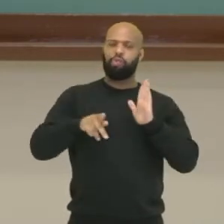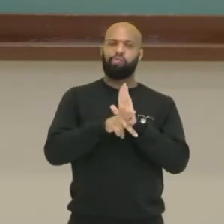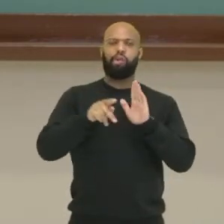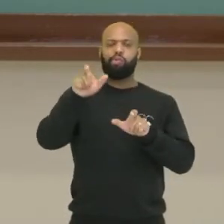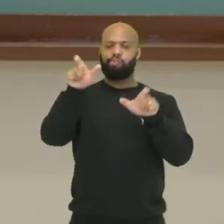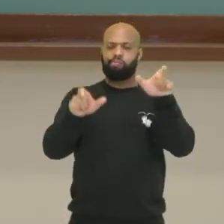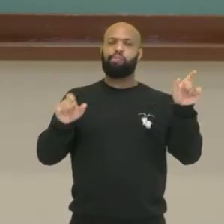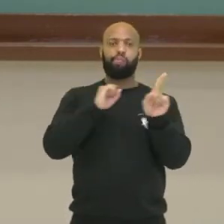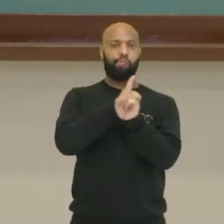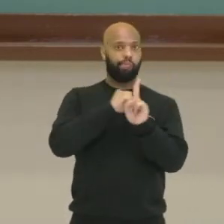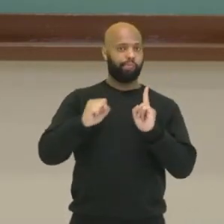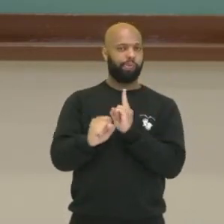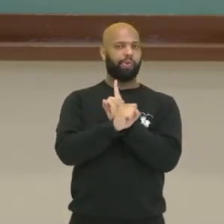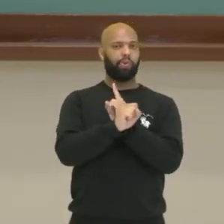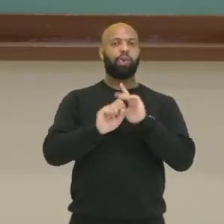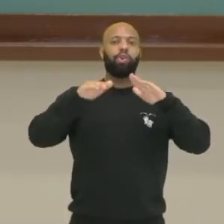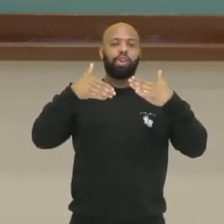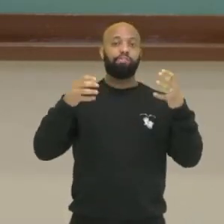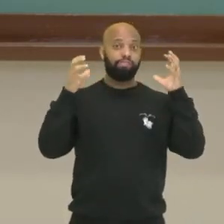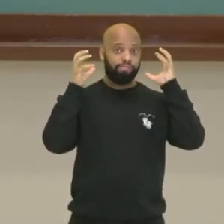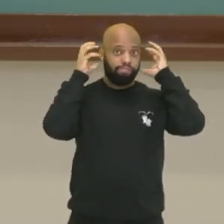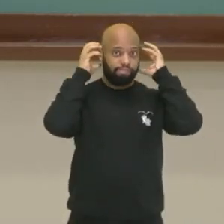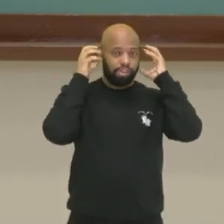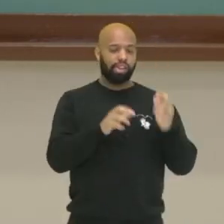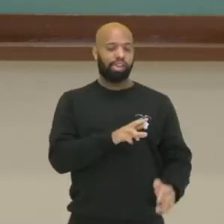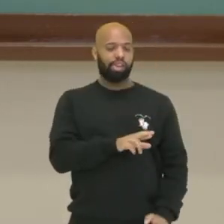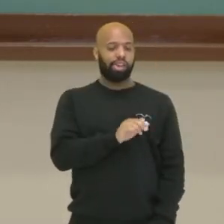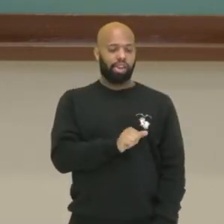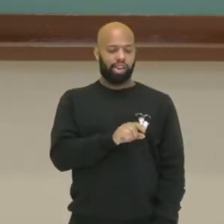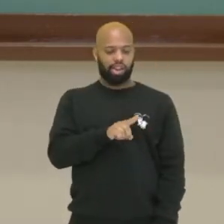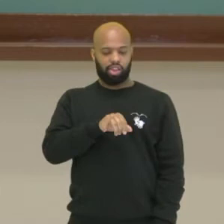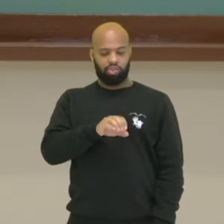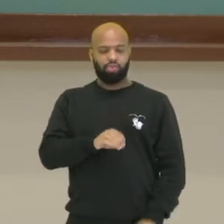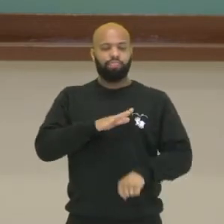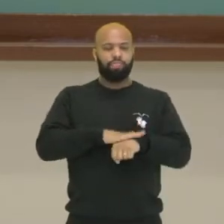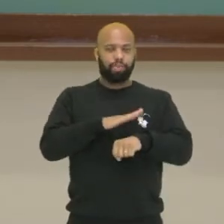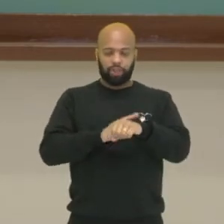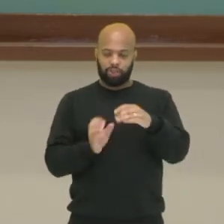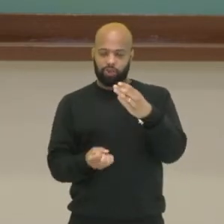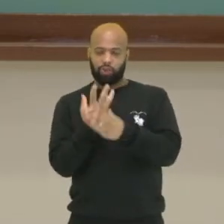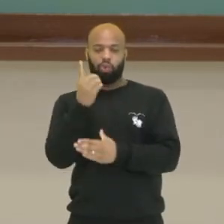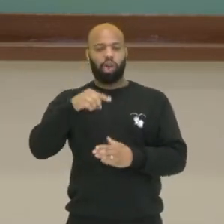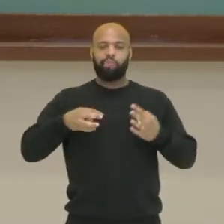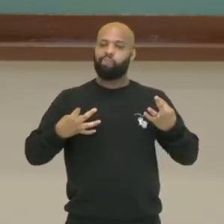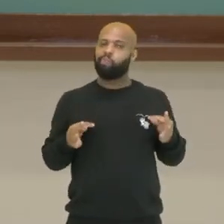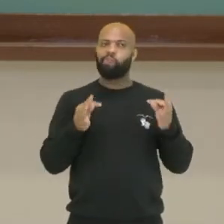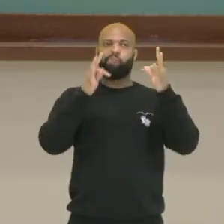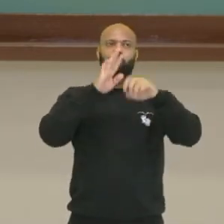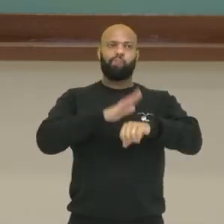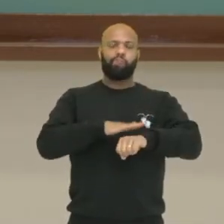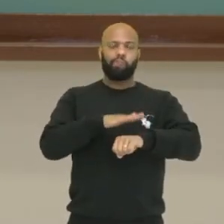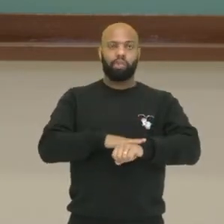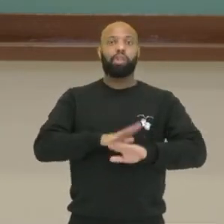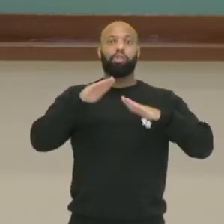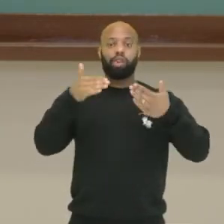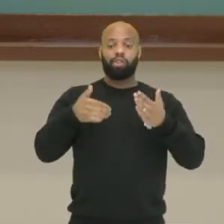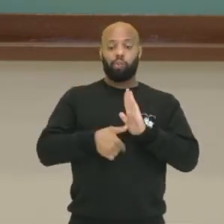pessoas. Então, o rádio, quando surgiu, era a tecnologia do momento. E olha que naquela